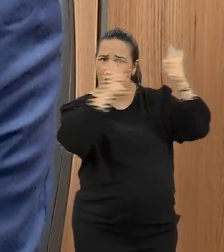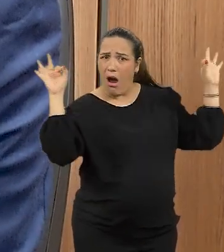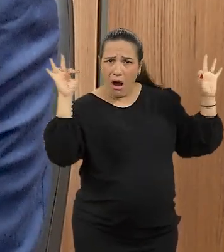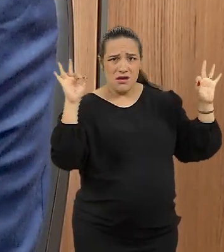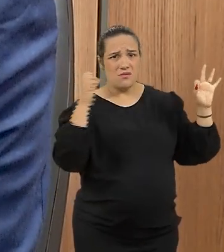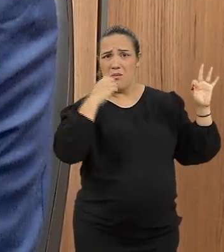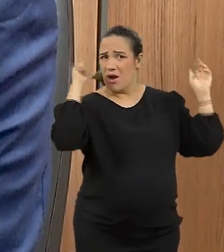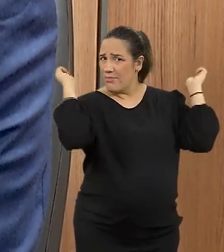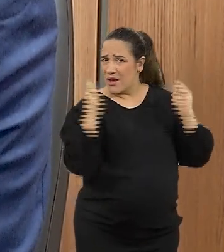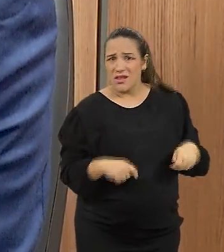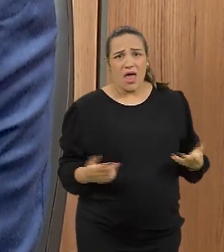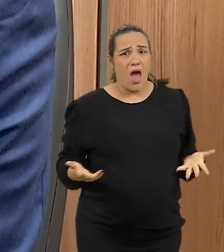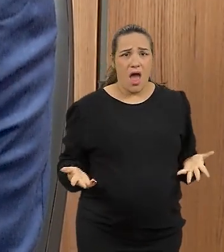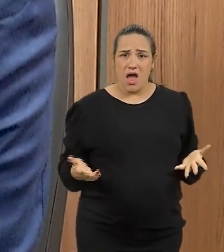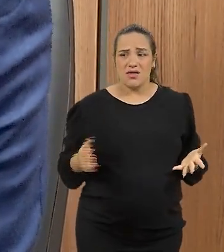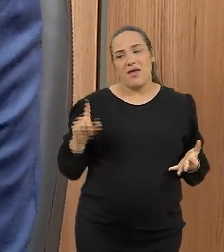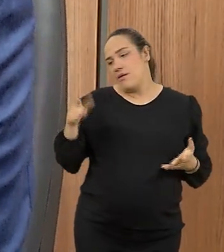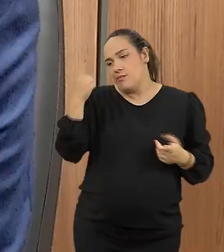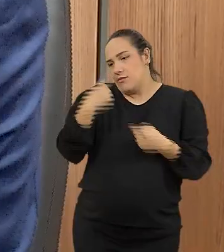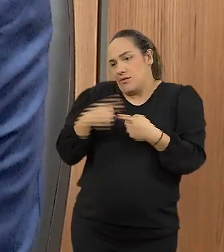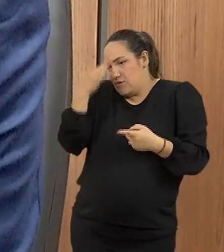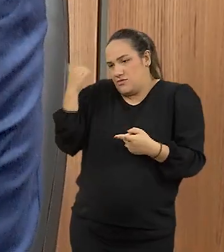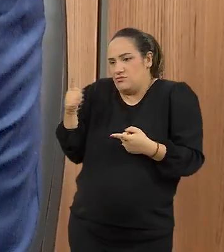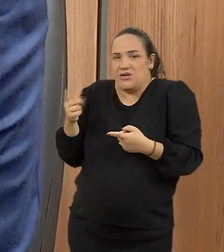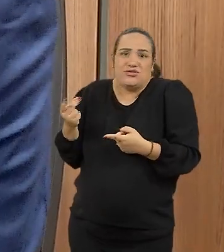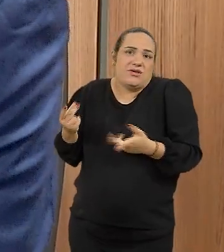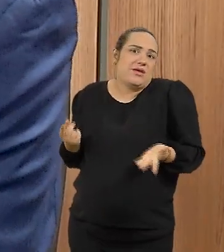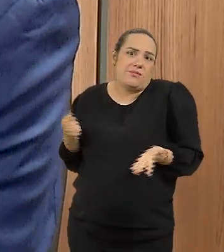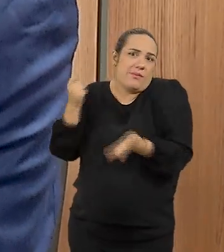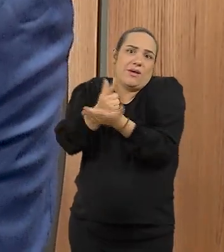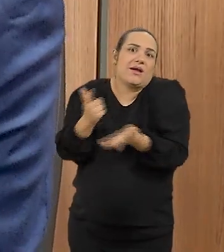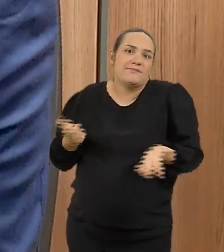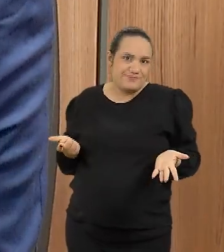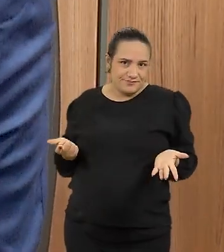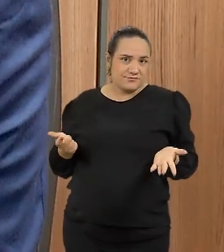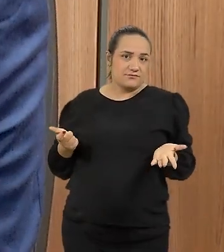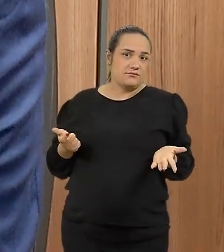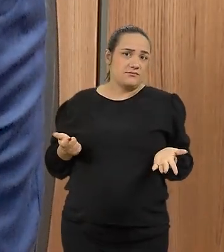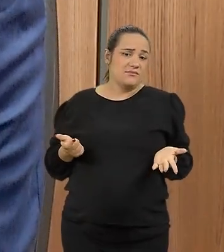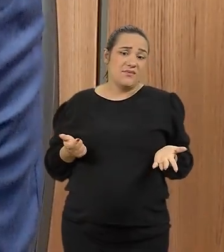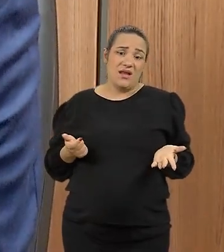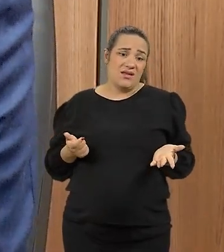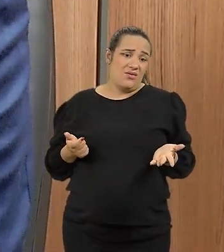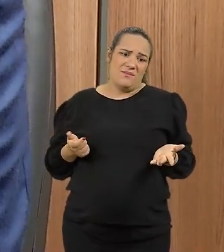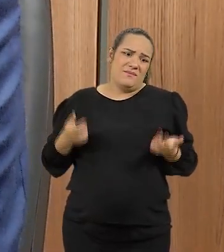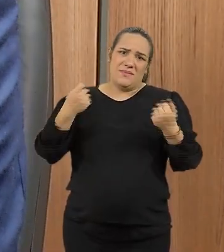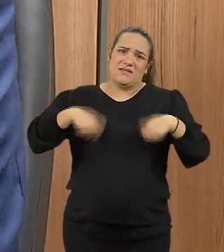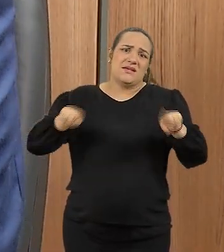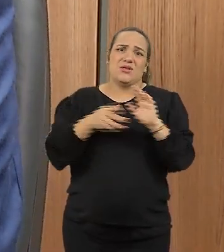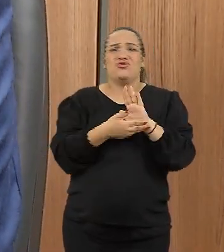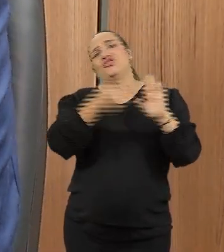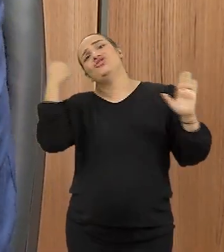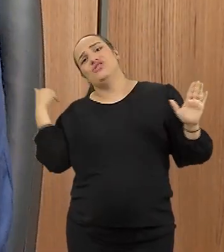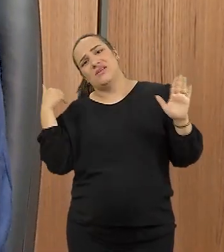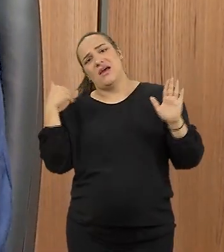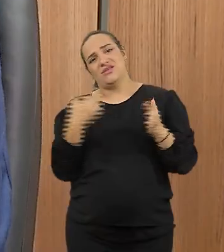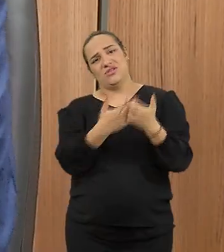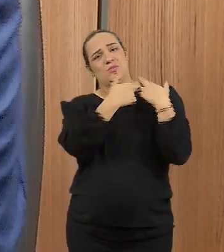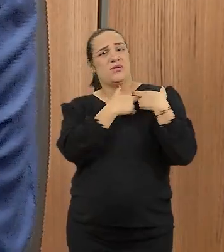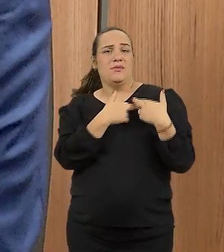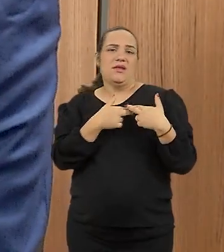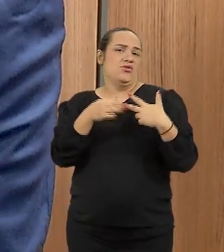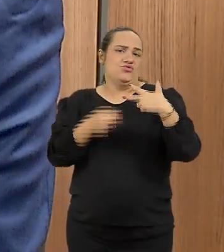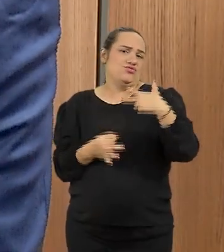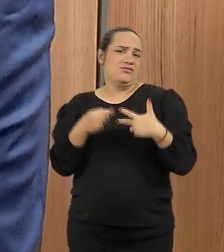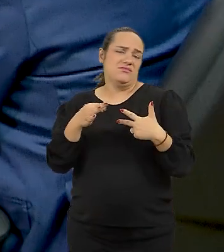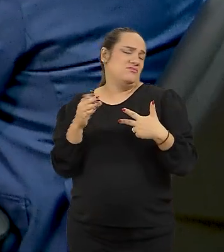extremamente eficazes. Então, não vejo com bons olhos você querer tirar do judiciário isso, porque você vai judicializar outras questões.